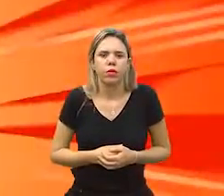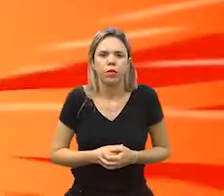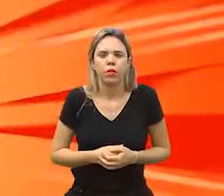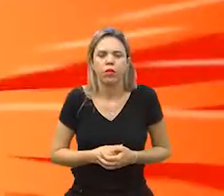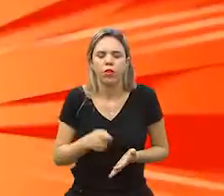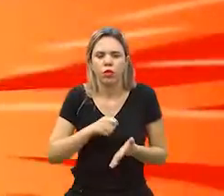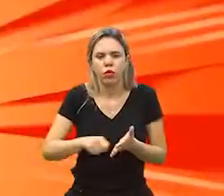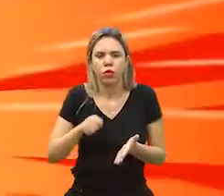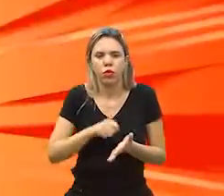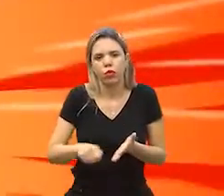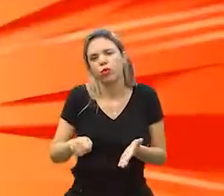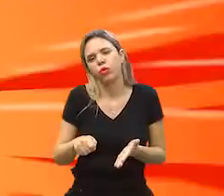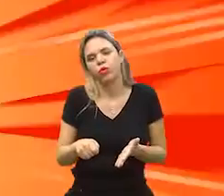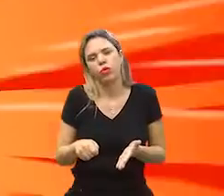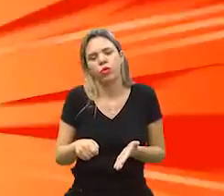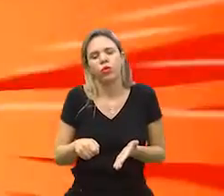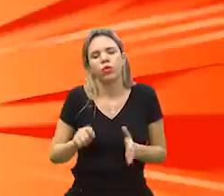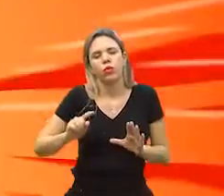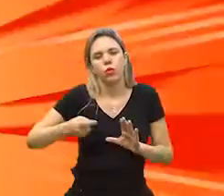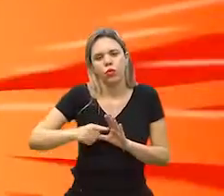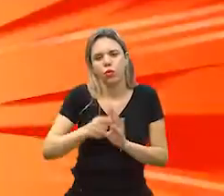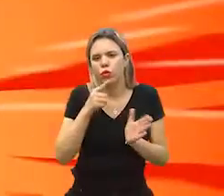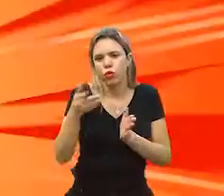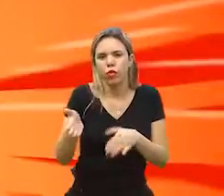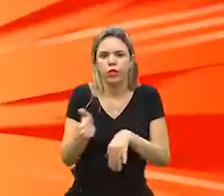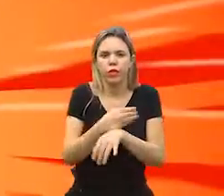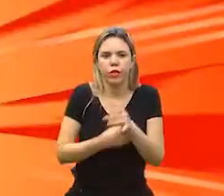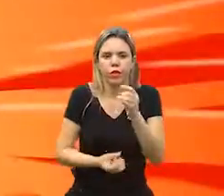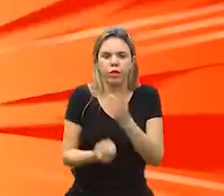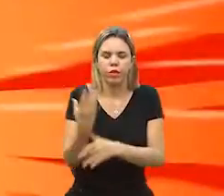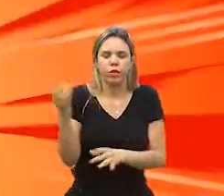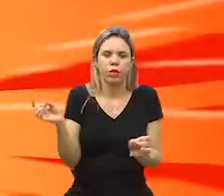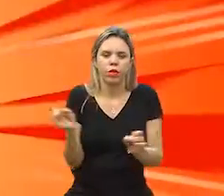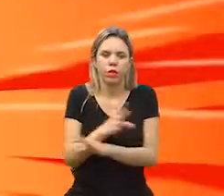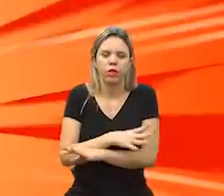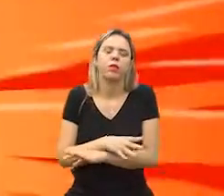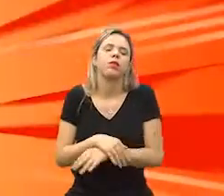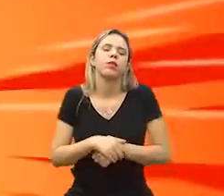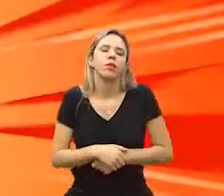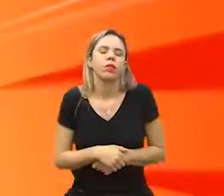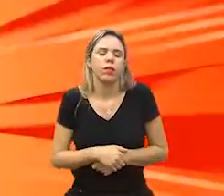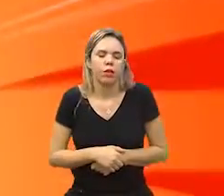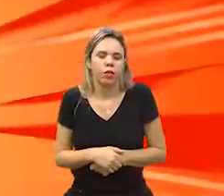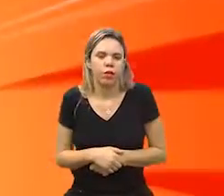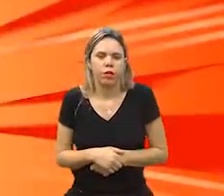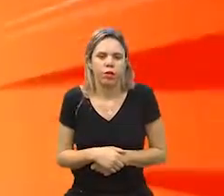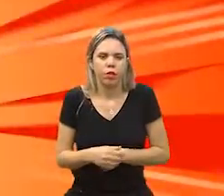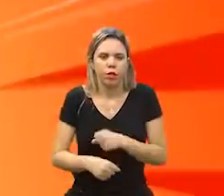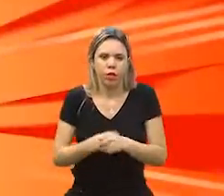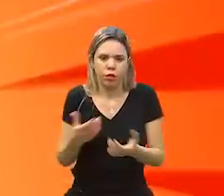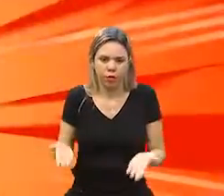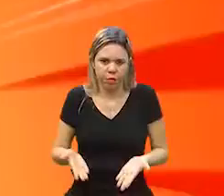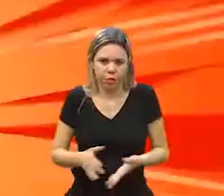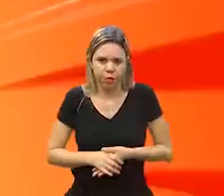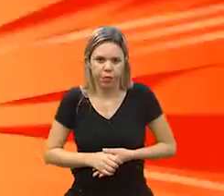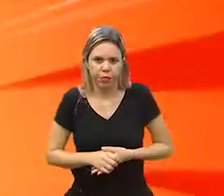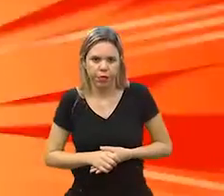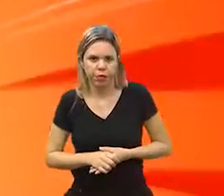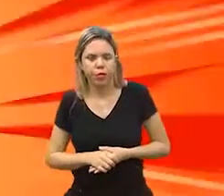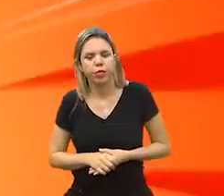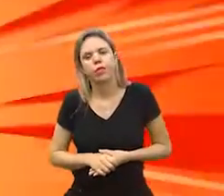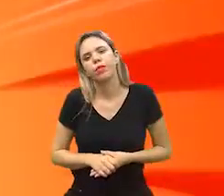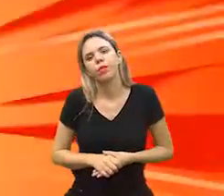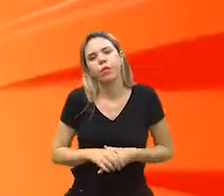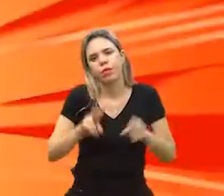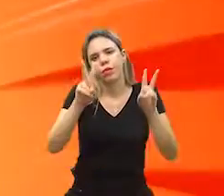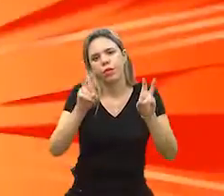escrevi No Fundo do Rio, que acabou saindo antes, né, acabou sendo lançado pela Insígnia Editorial esse ano. Então, assim,